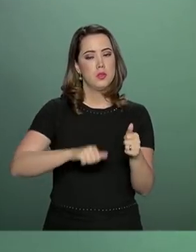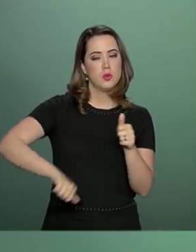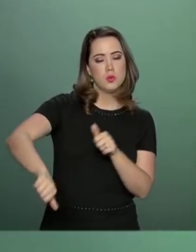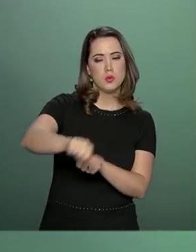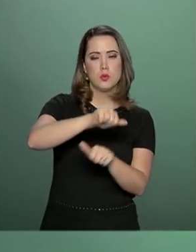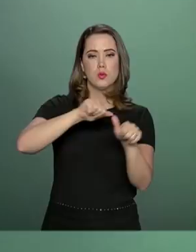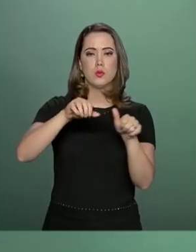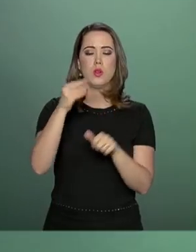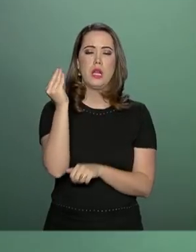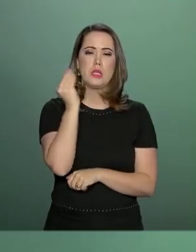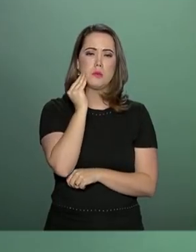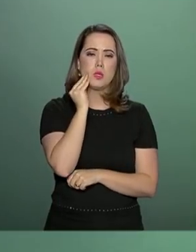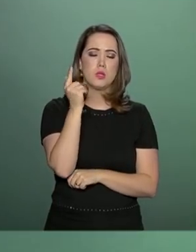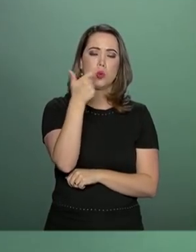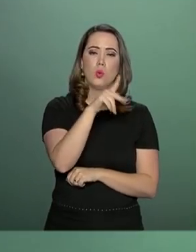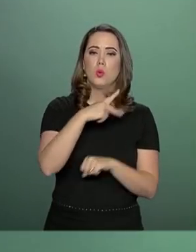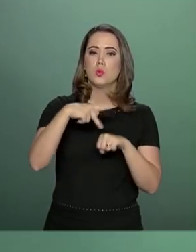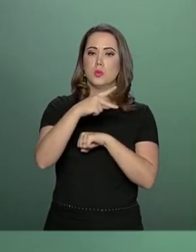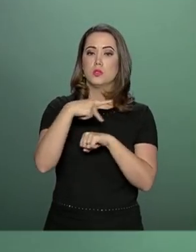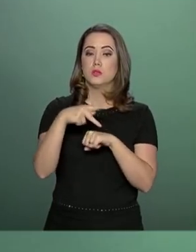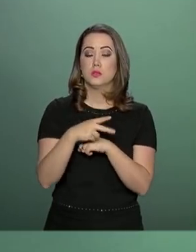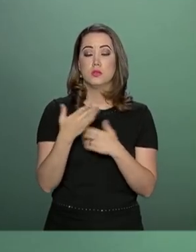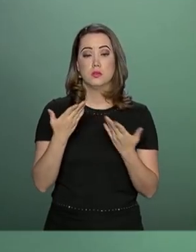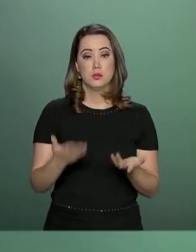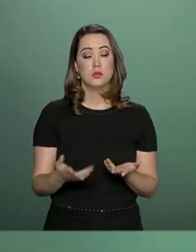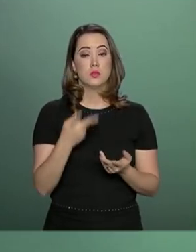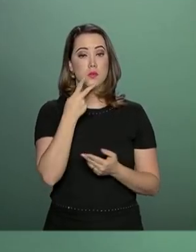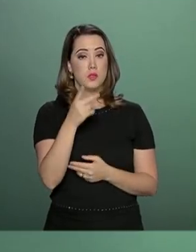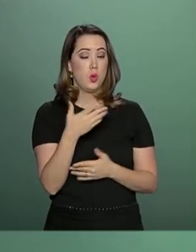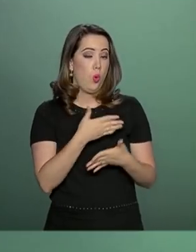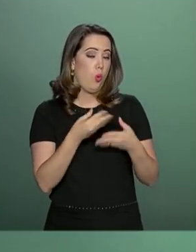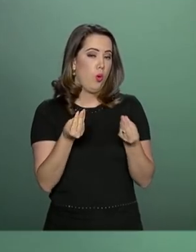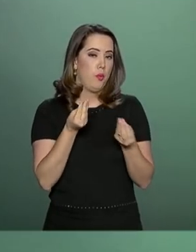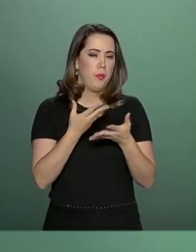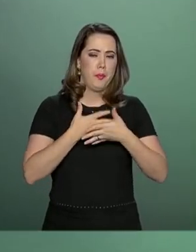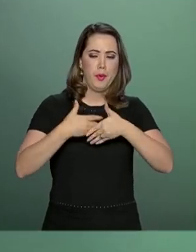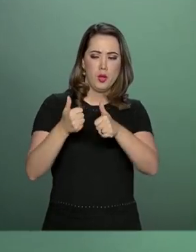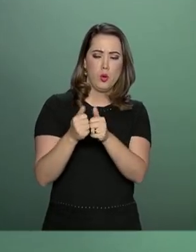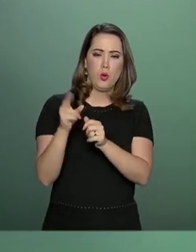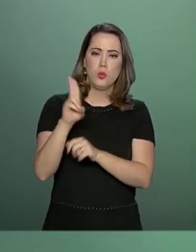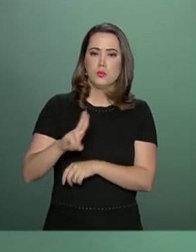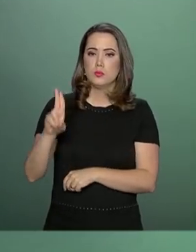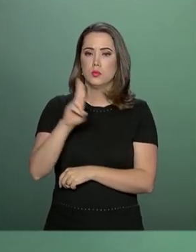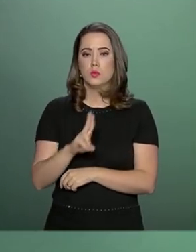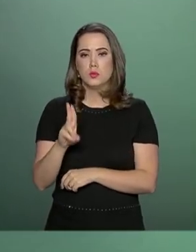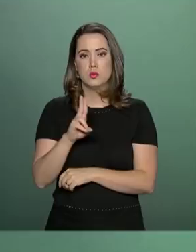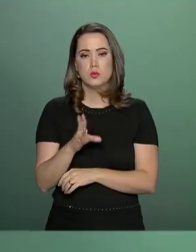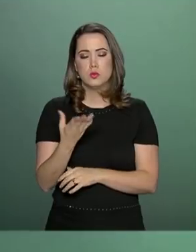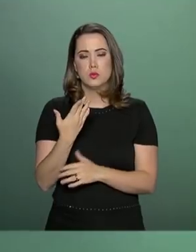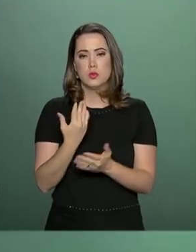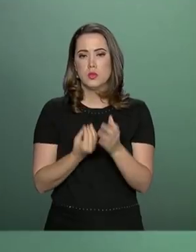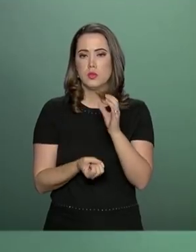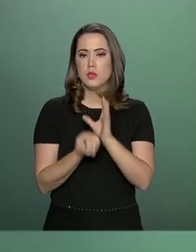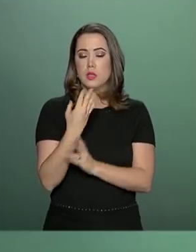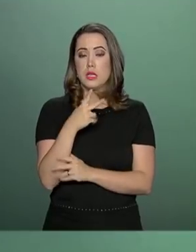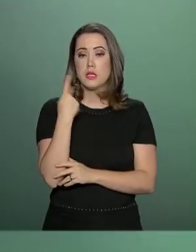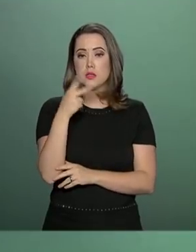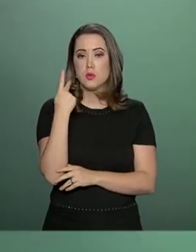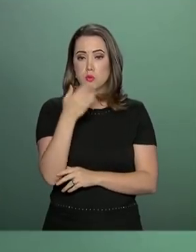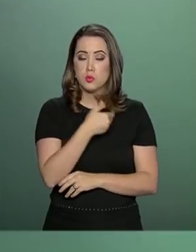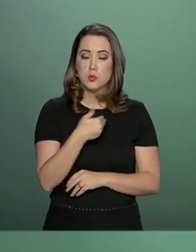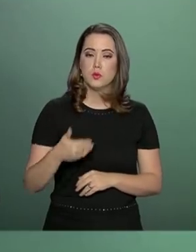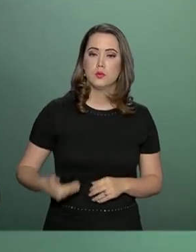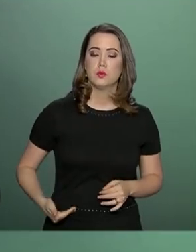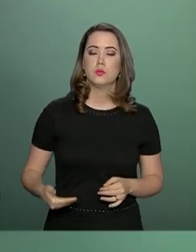experiências com outros países sobre as melhores práticas na implementação de políticas